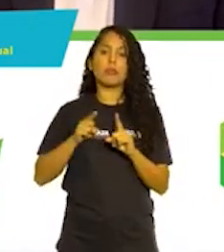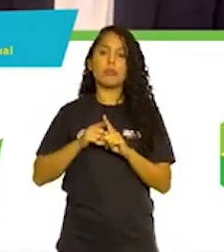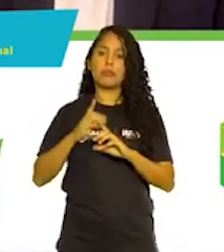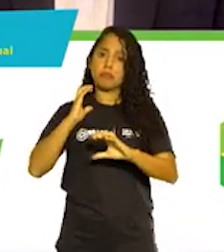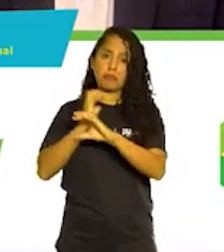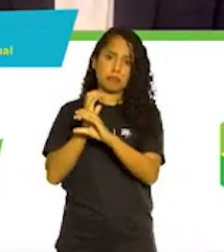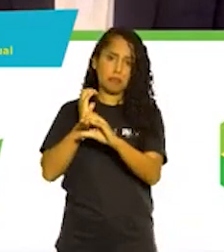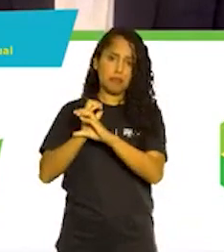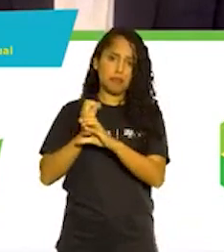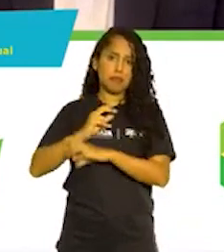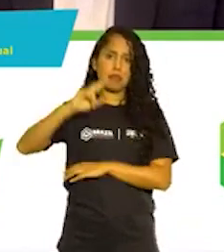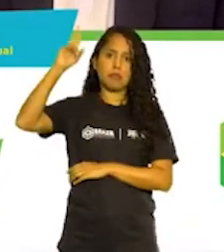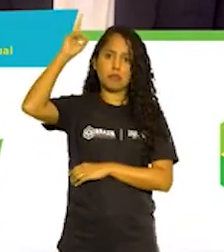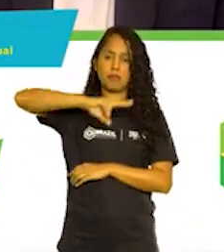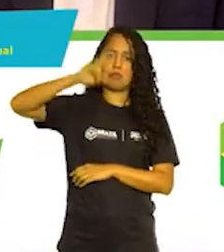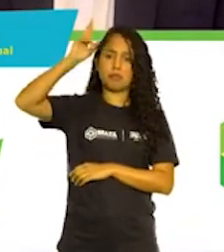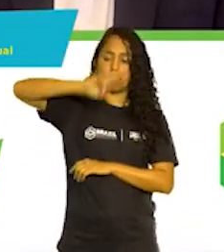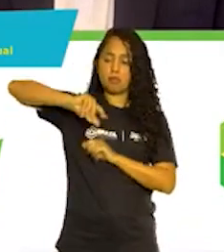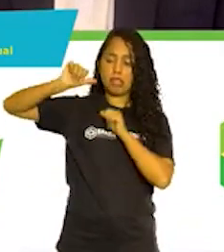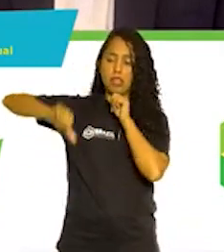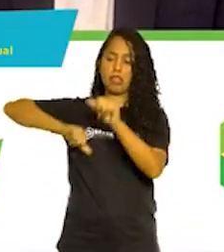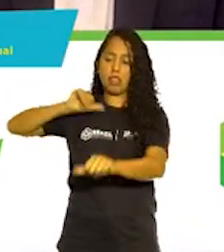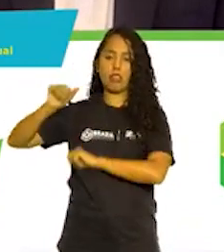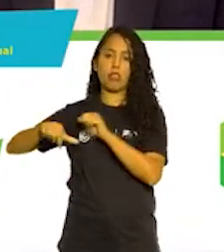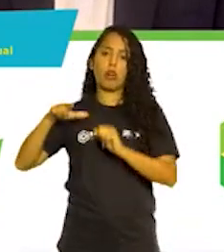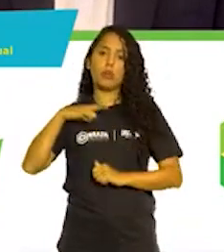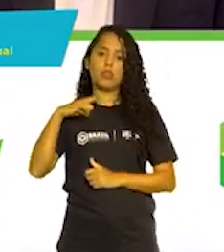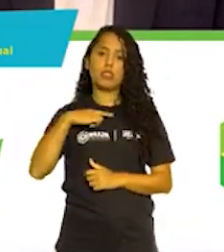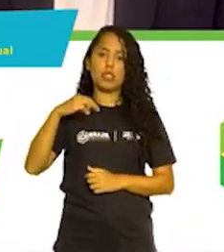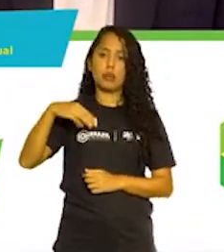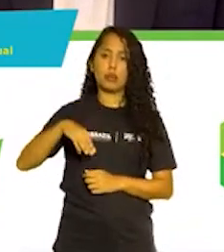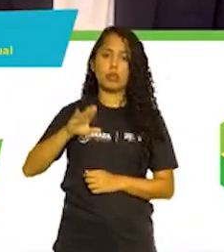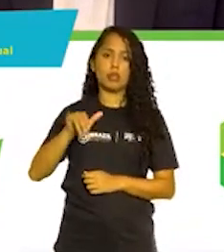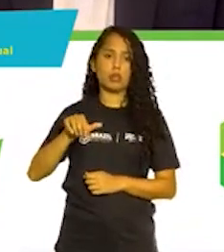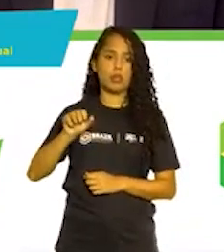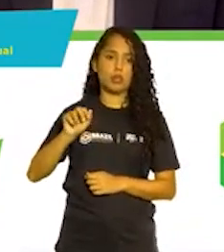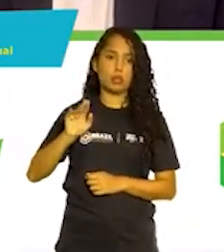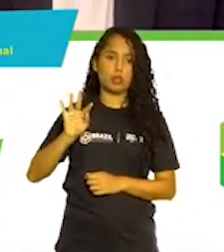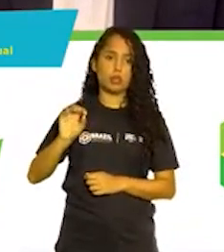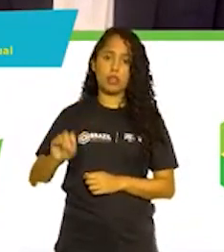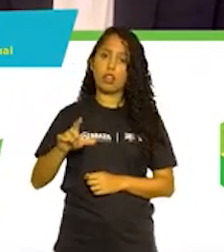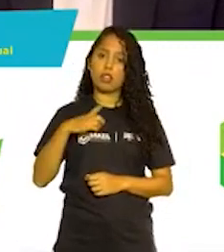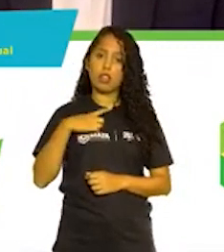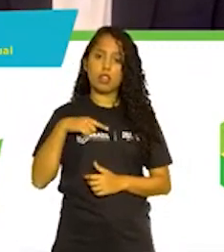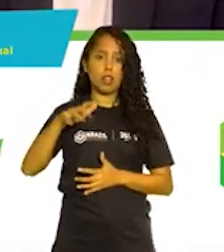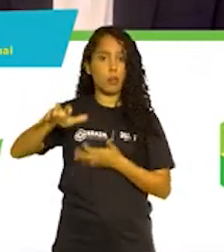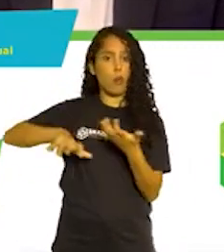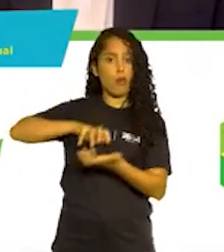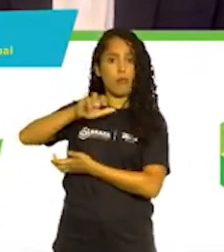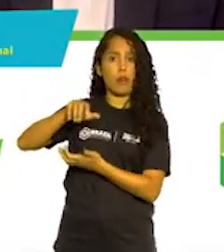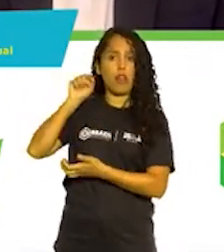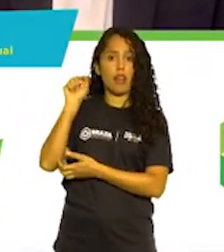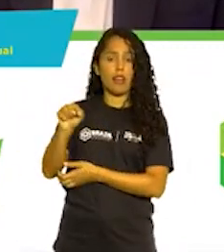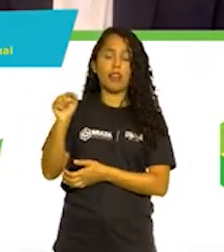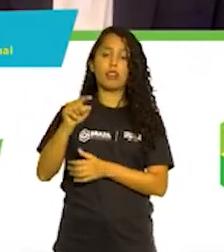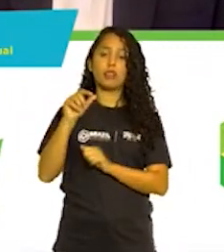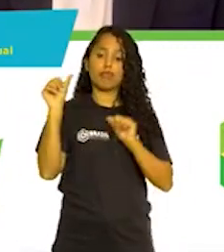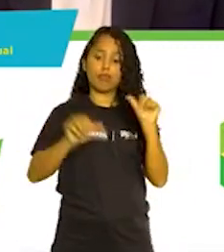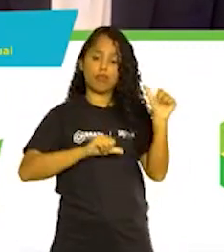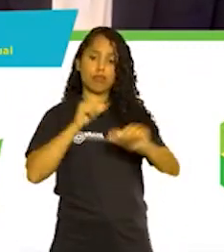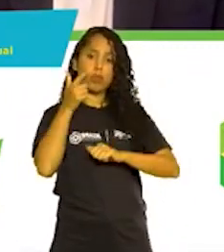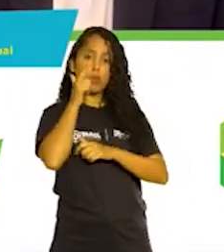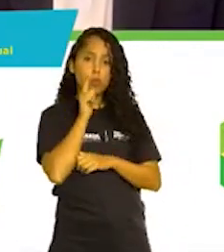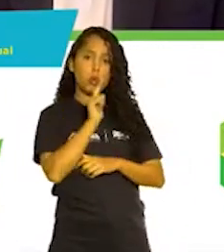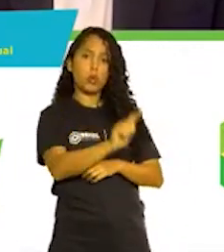começou a reforma da Previdência, lá no governo Temer, Mansueto fazia parte importante daquele movimento, a reforma começou a